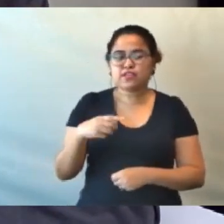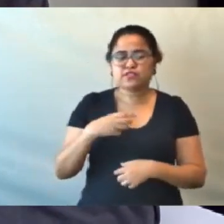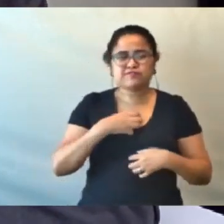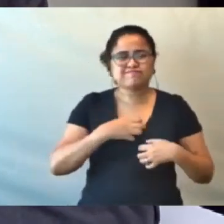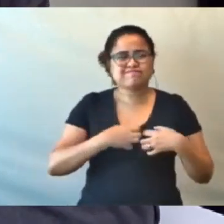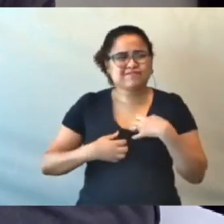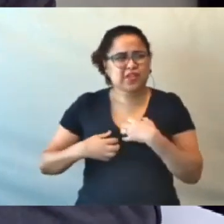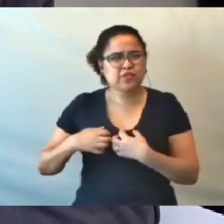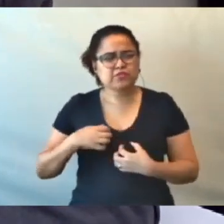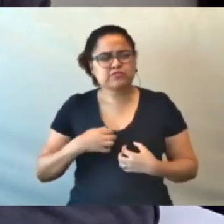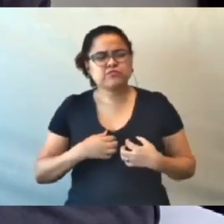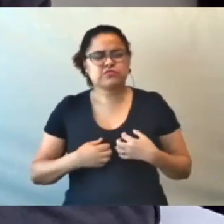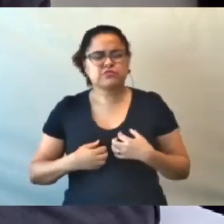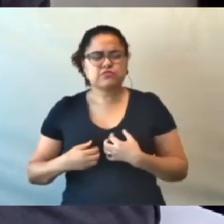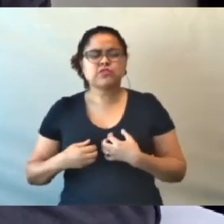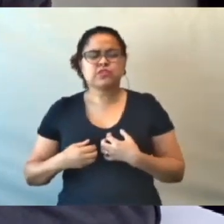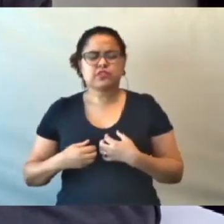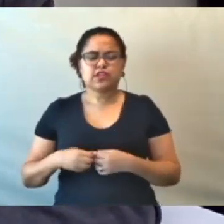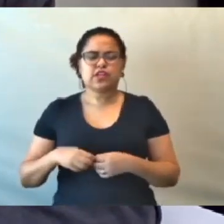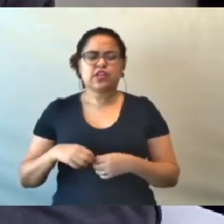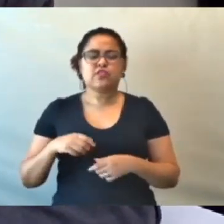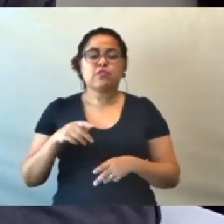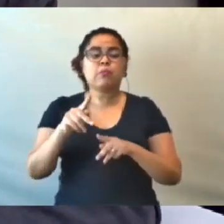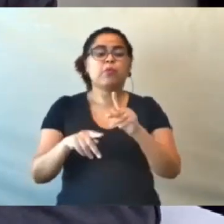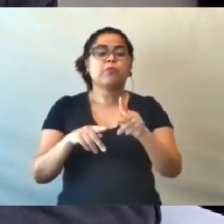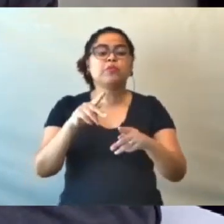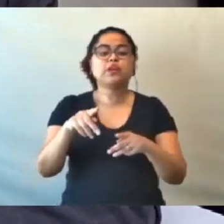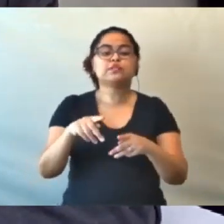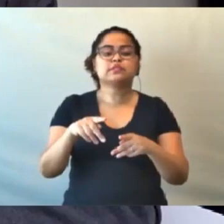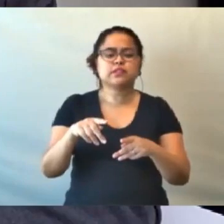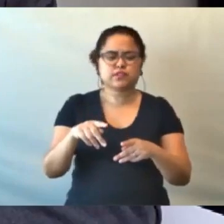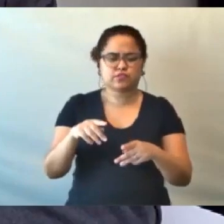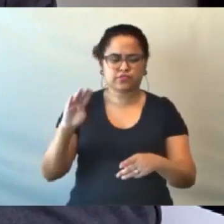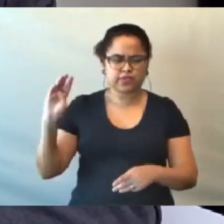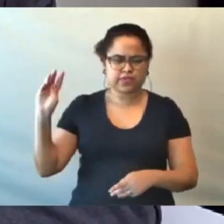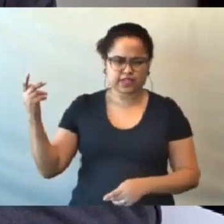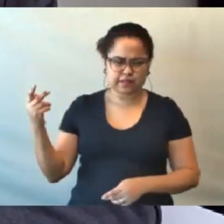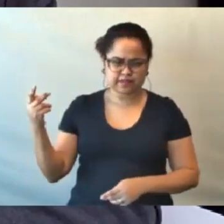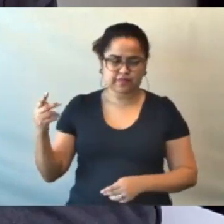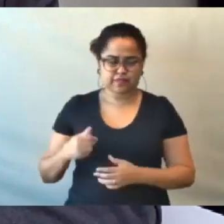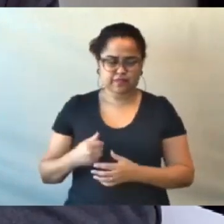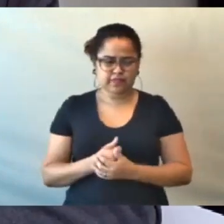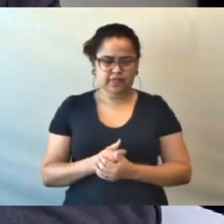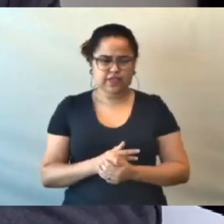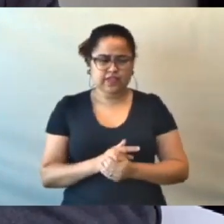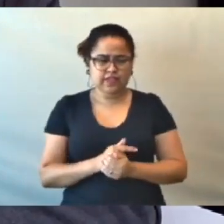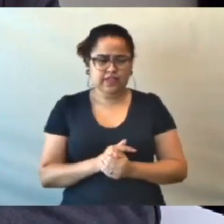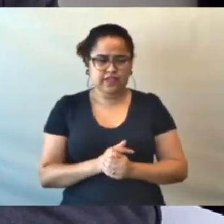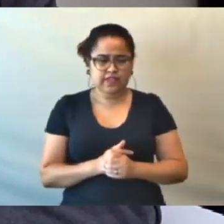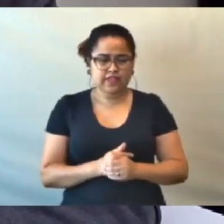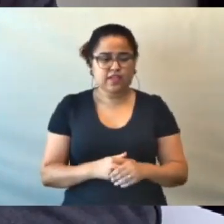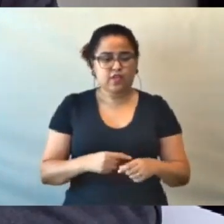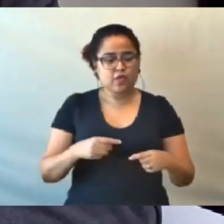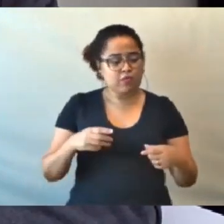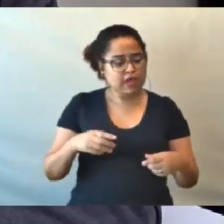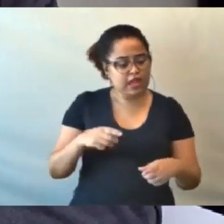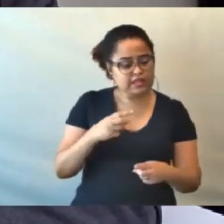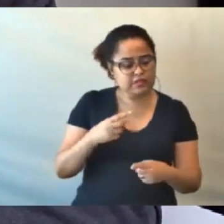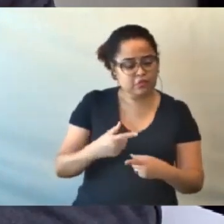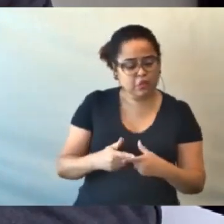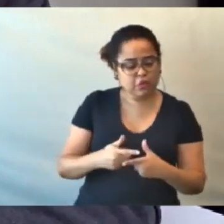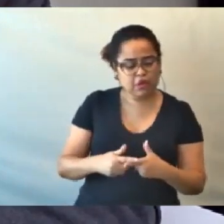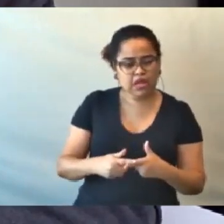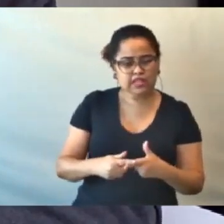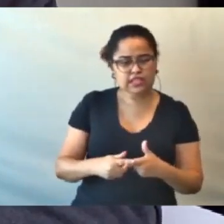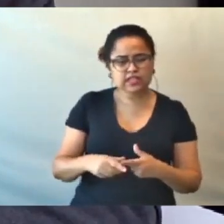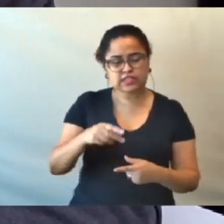Horizonte, porque já estão tentando politizar o caso da Lagoa da Pampulha. Mas a Prefeitura não age a contento, não